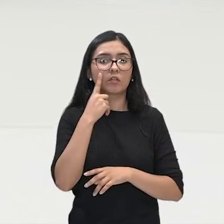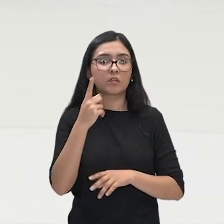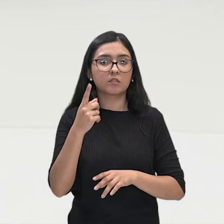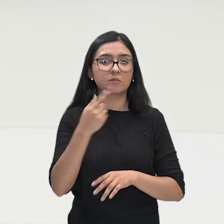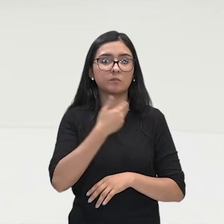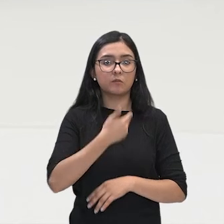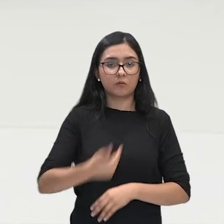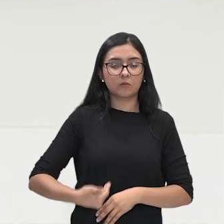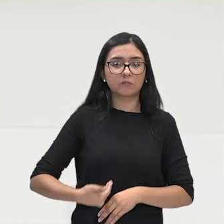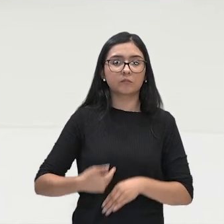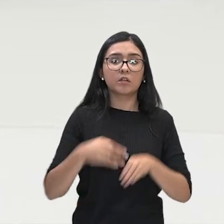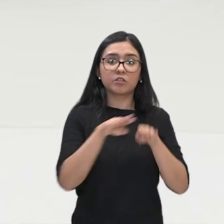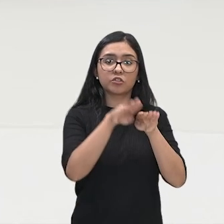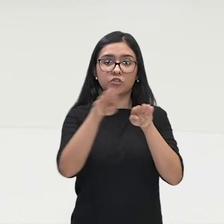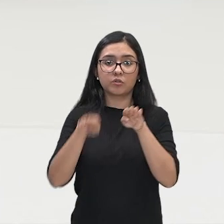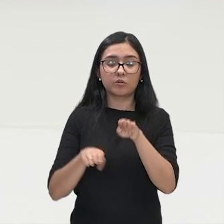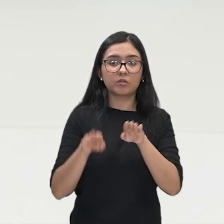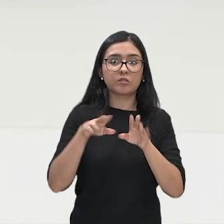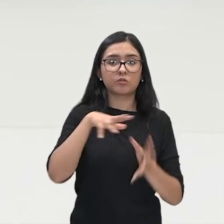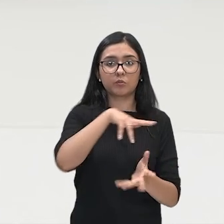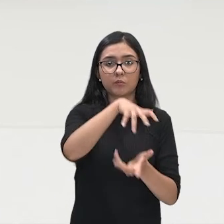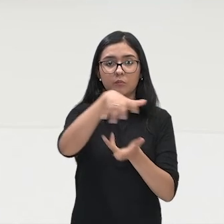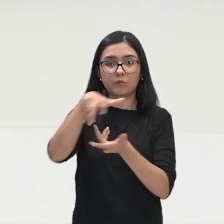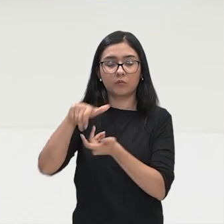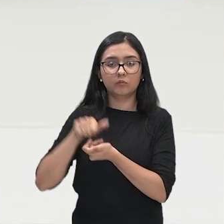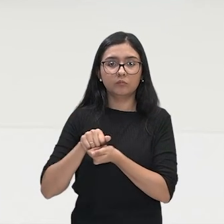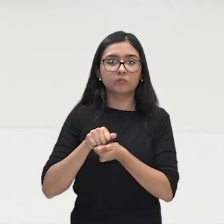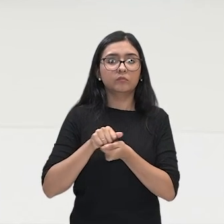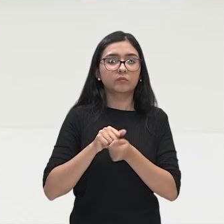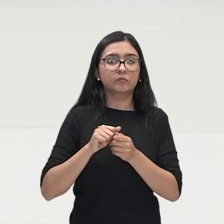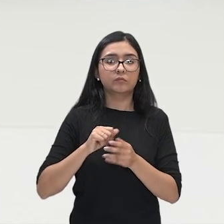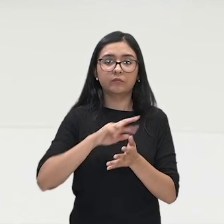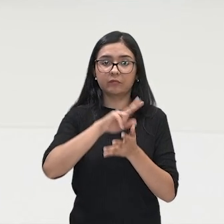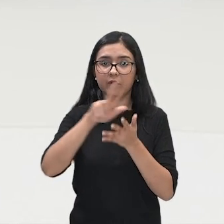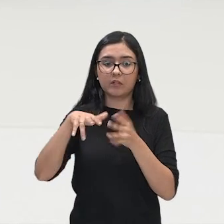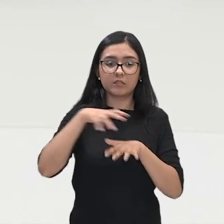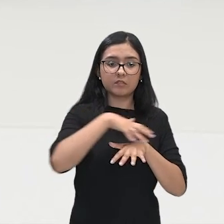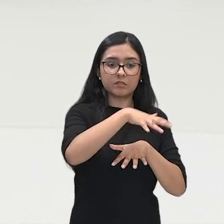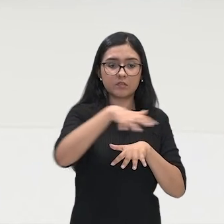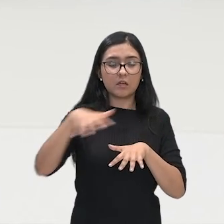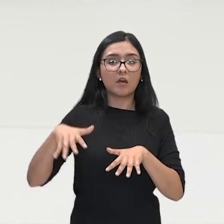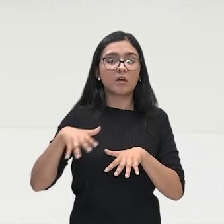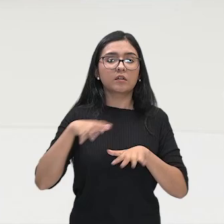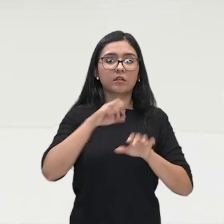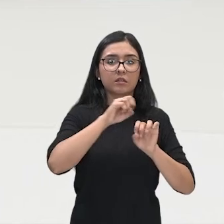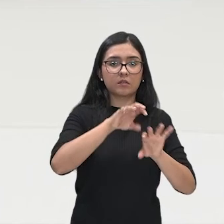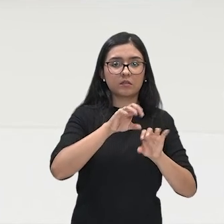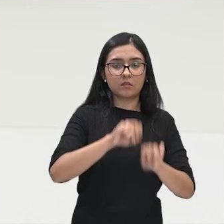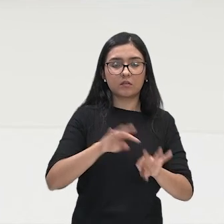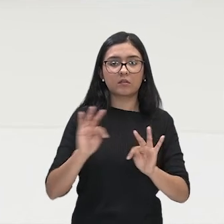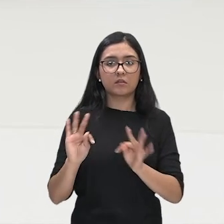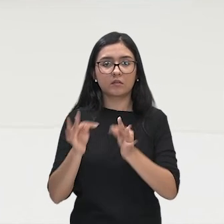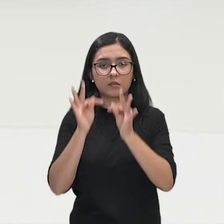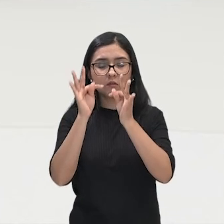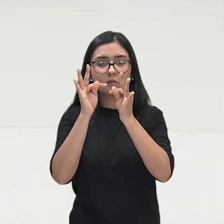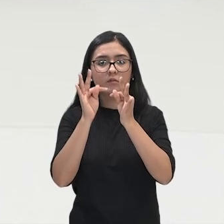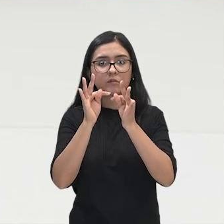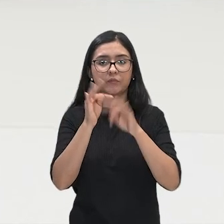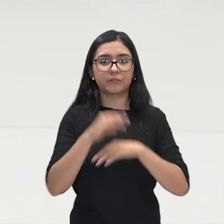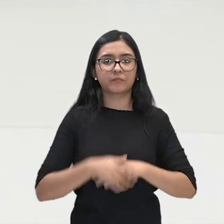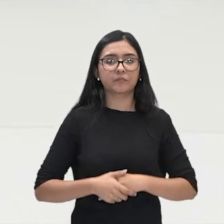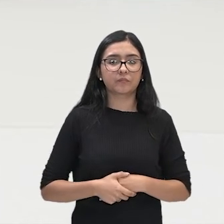as desigualdades mundiais em diversos âmbitos, como a educação e tecnologia,